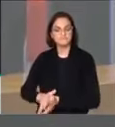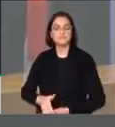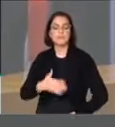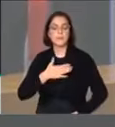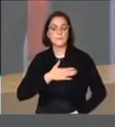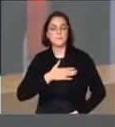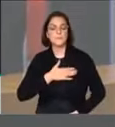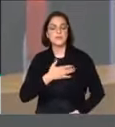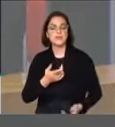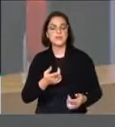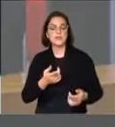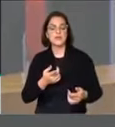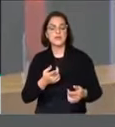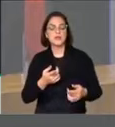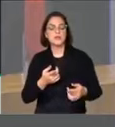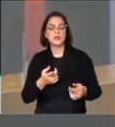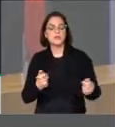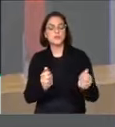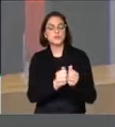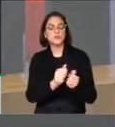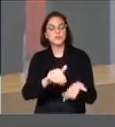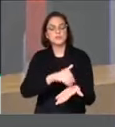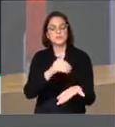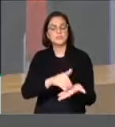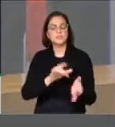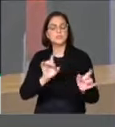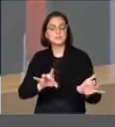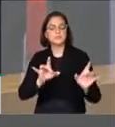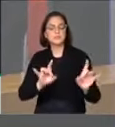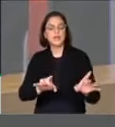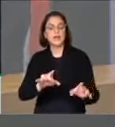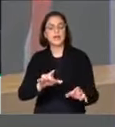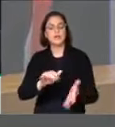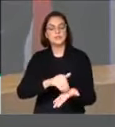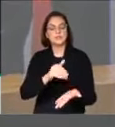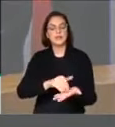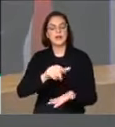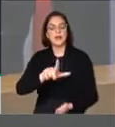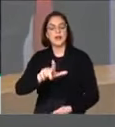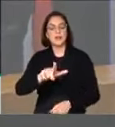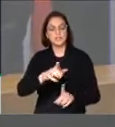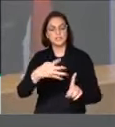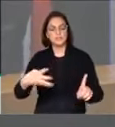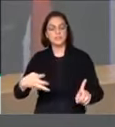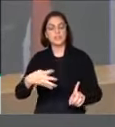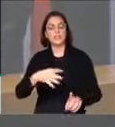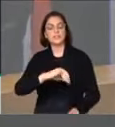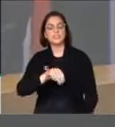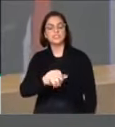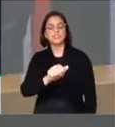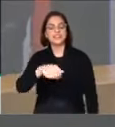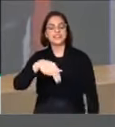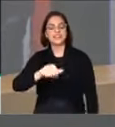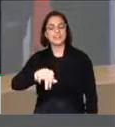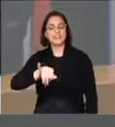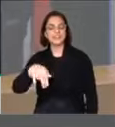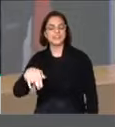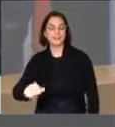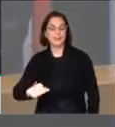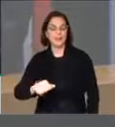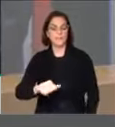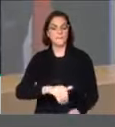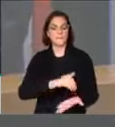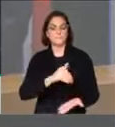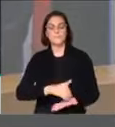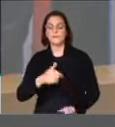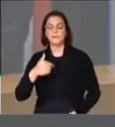Oliveira, que é secretária LGBT do Partido dos Trabalhadores. Muito obrigada, Jana. A gente existe. Eu hoje